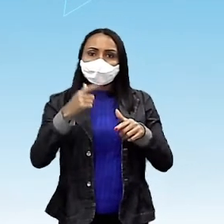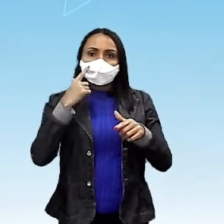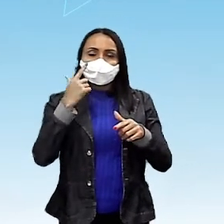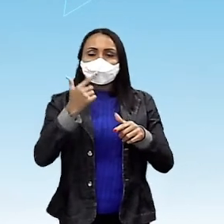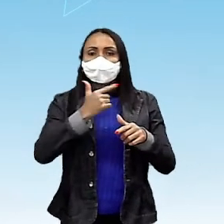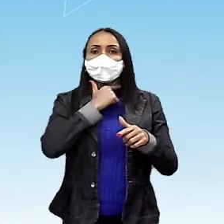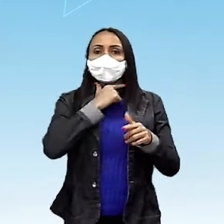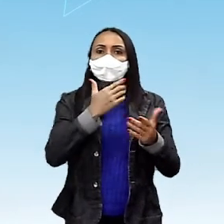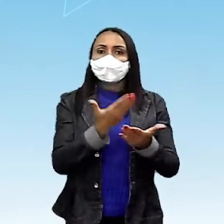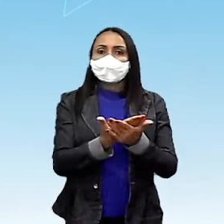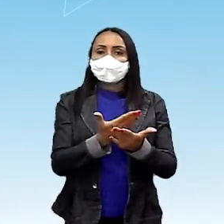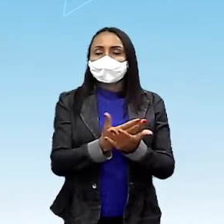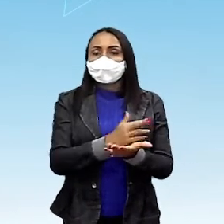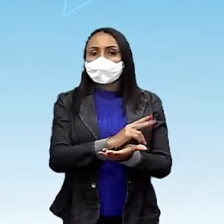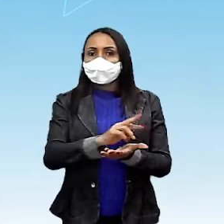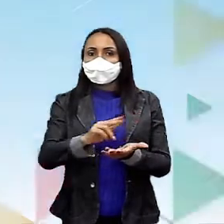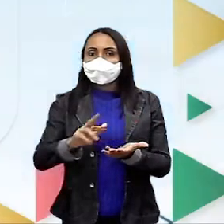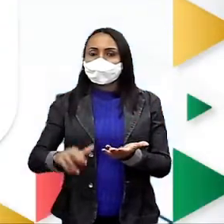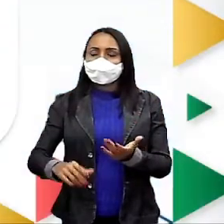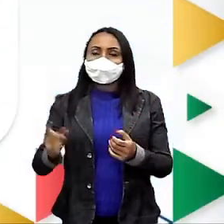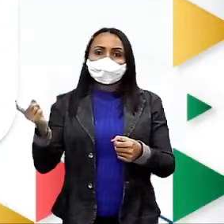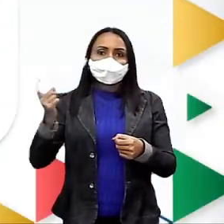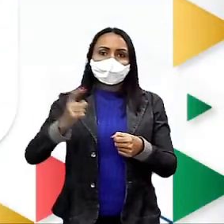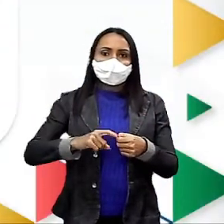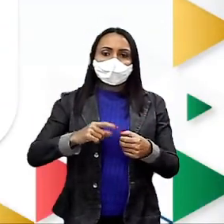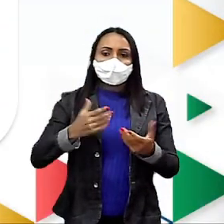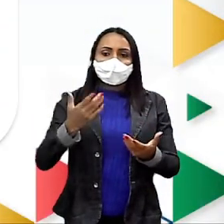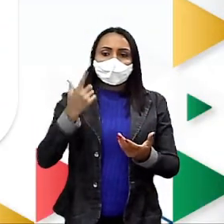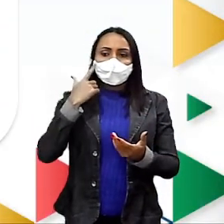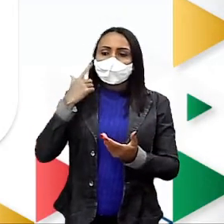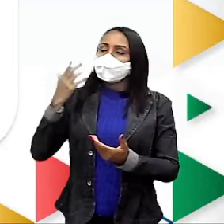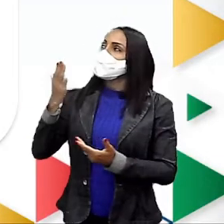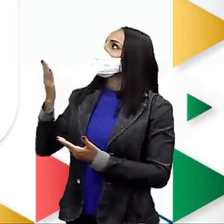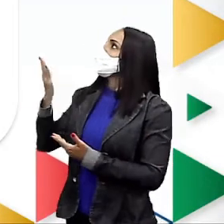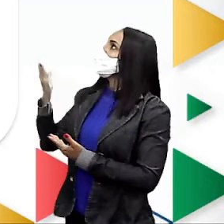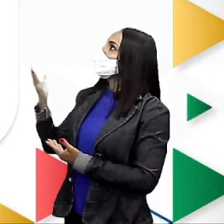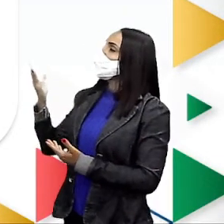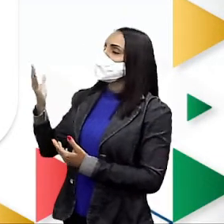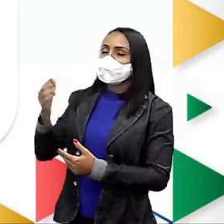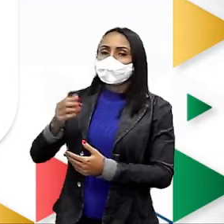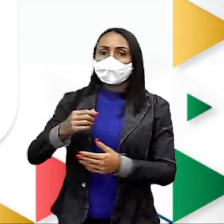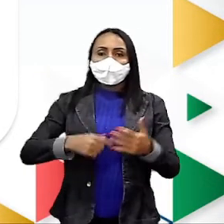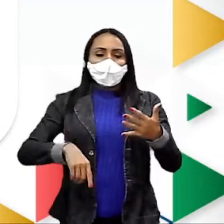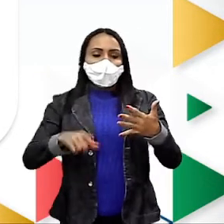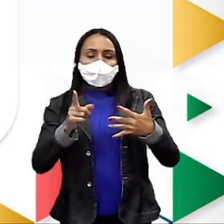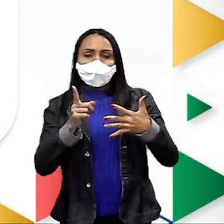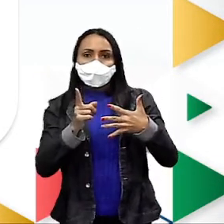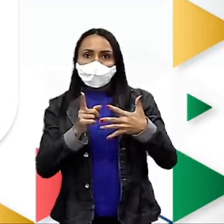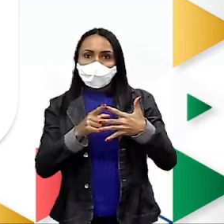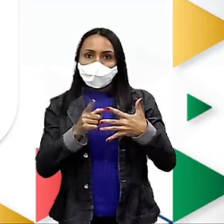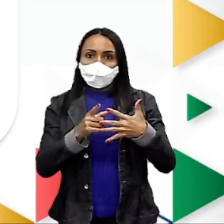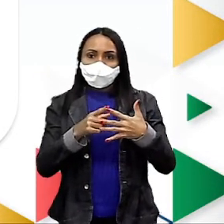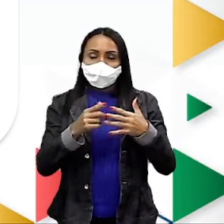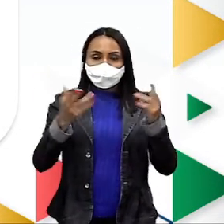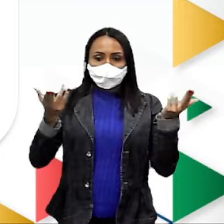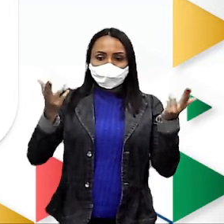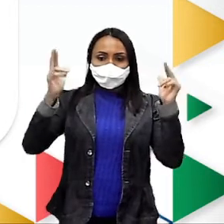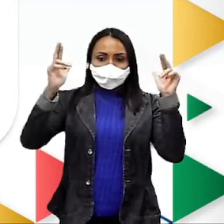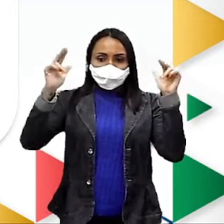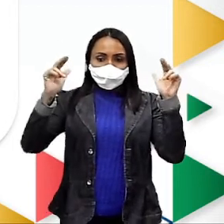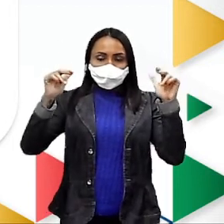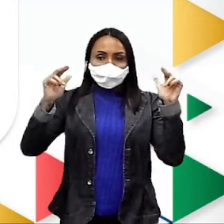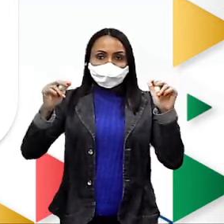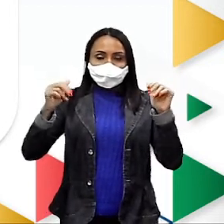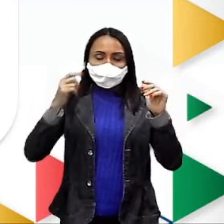estudos, etc. Voltando à tela, temos aqui, no primeiro ponto, a manchete ou título. Essa é